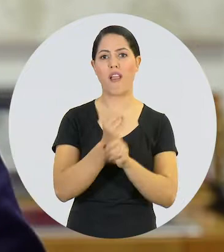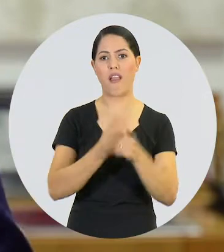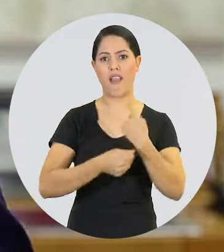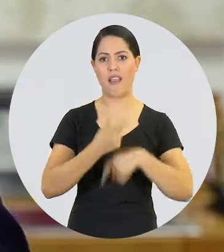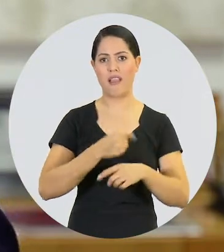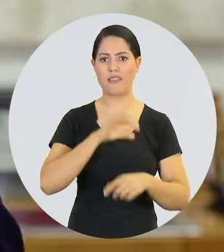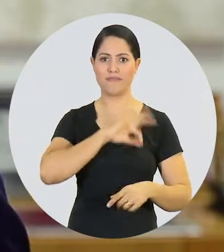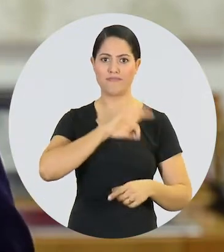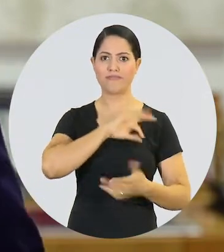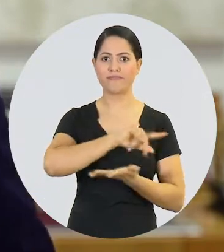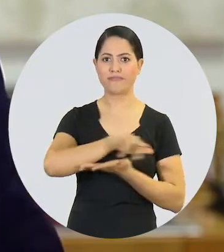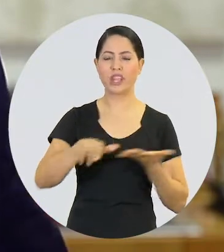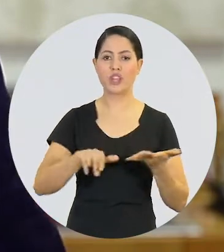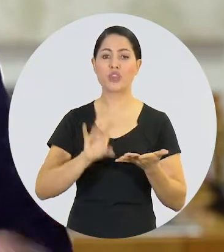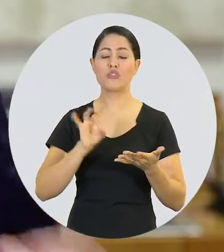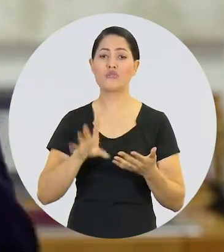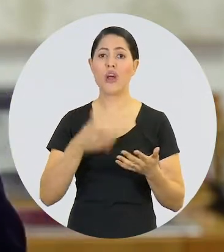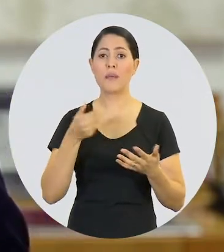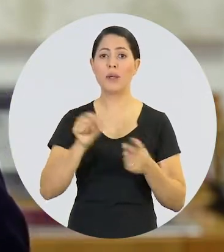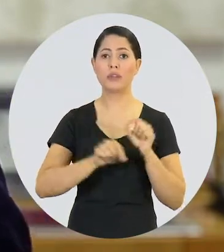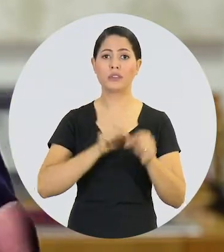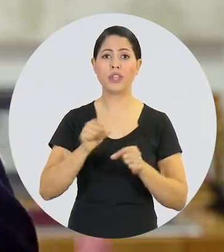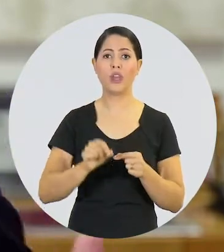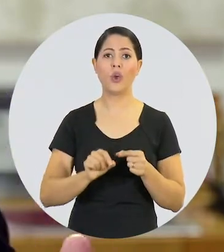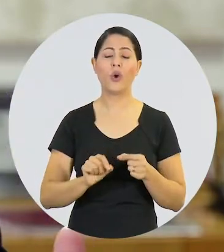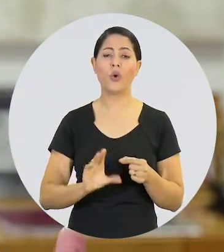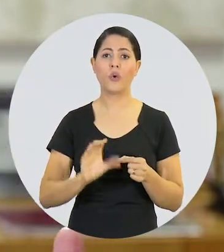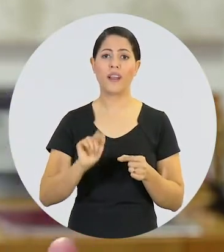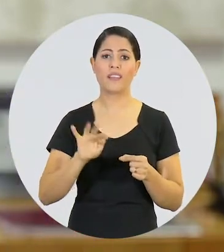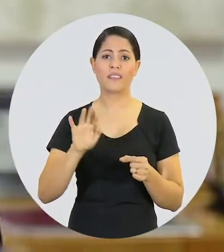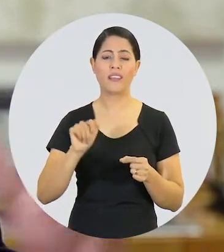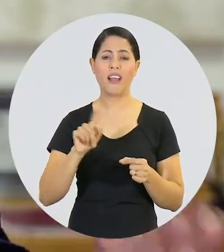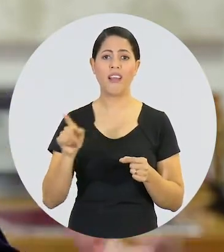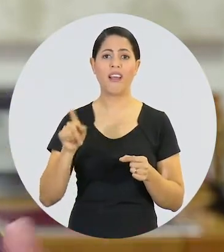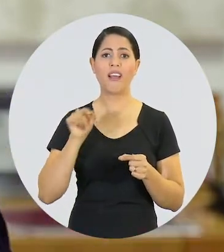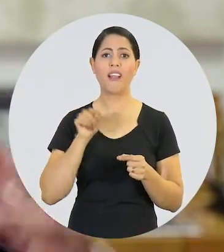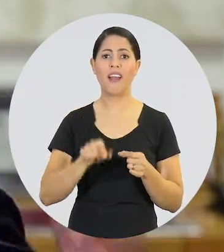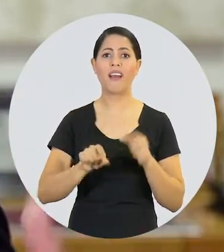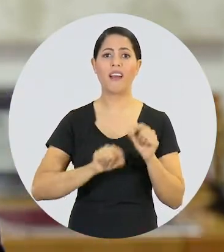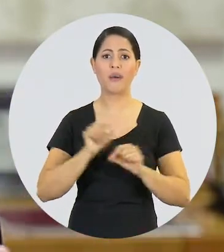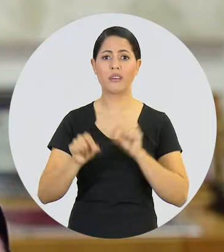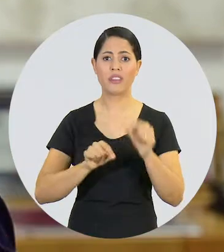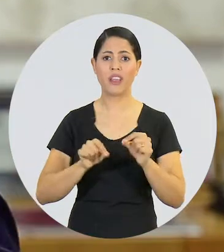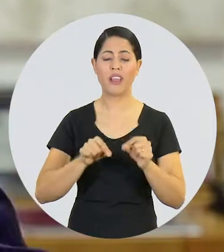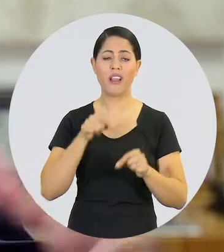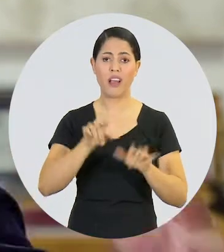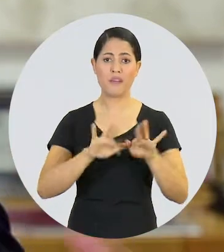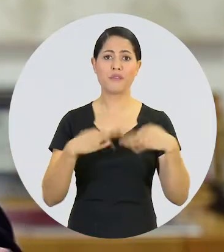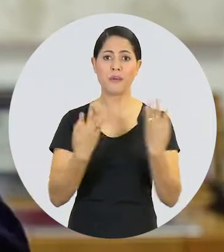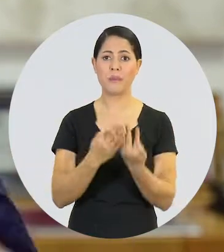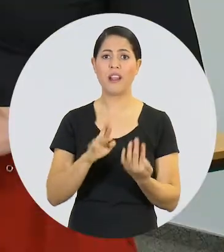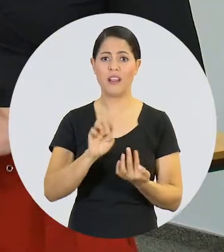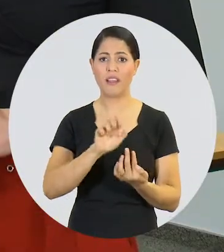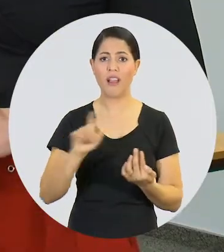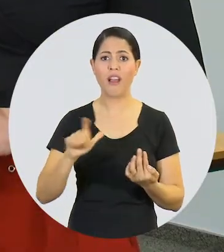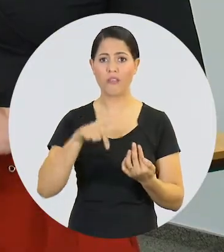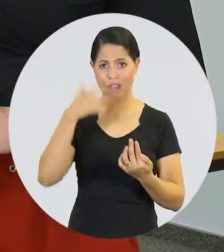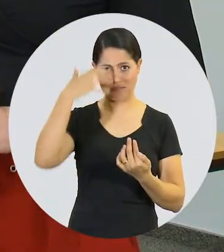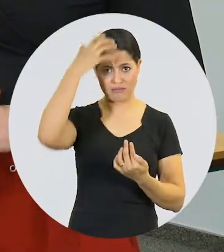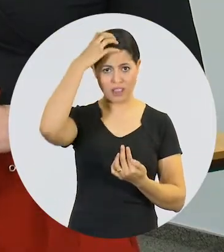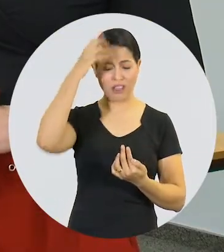tem distribuição de renda melhor do que o Catar, que é um emirado, né? Ou seja, tem uma família real e tem ali aqueles que